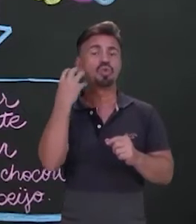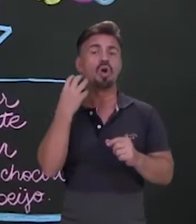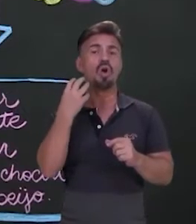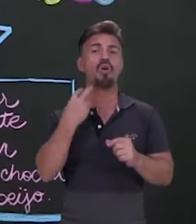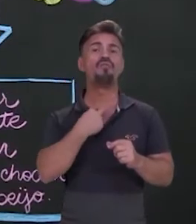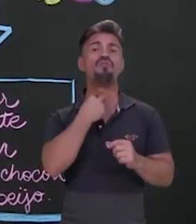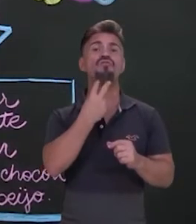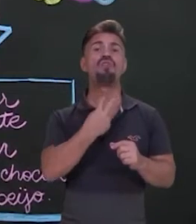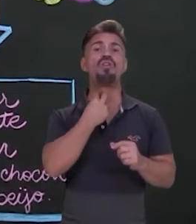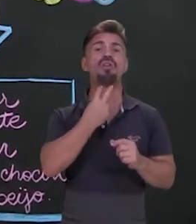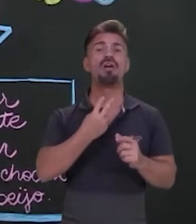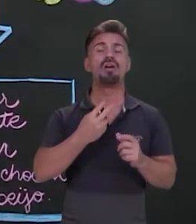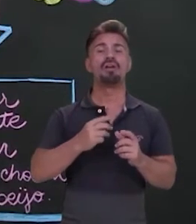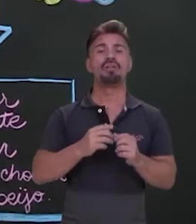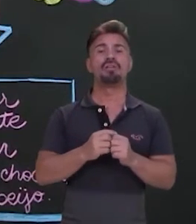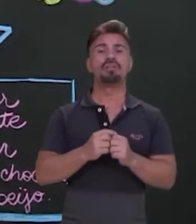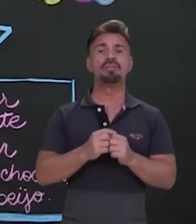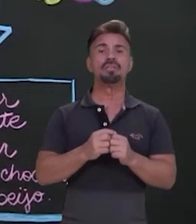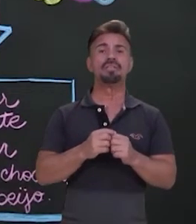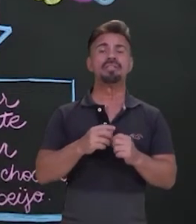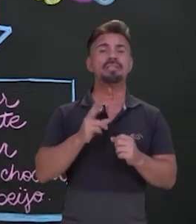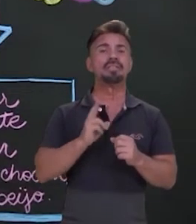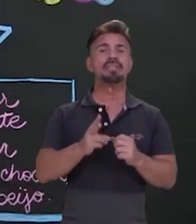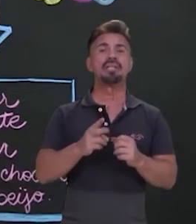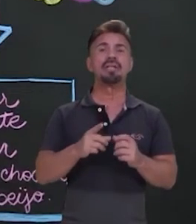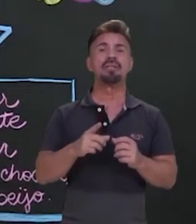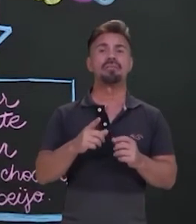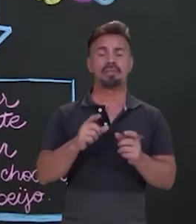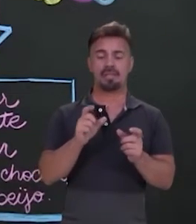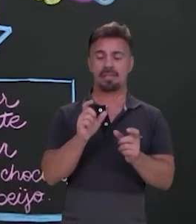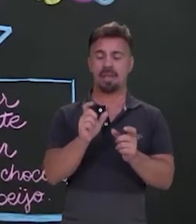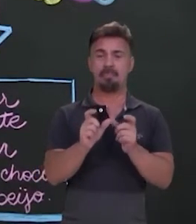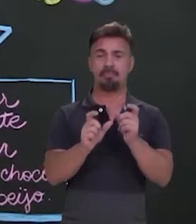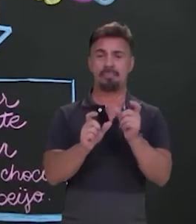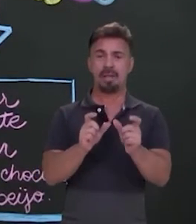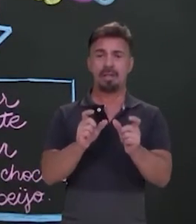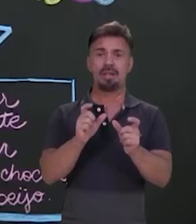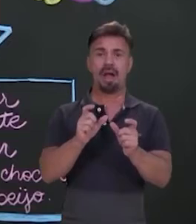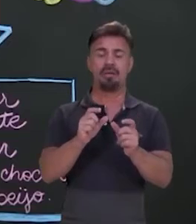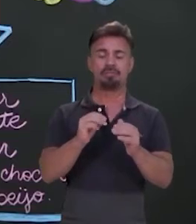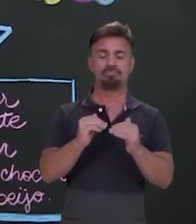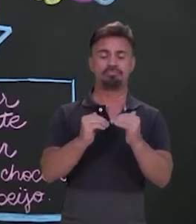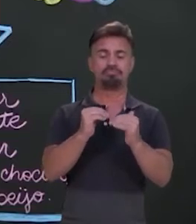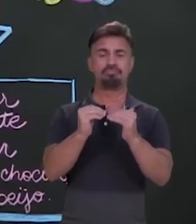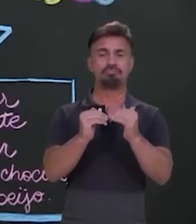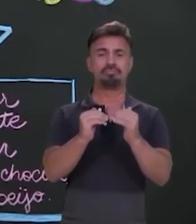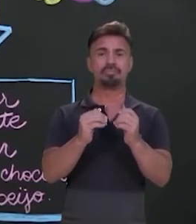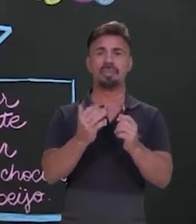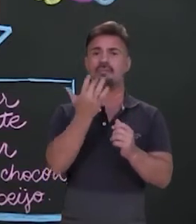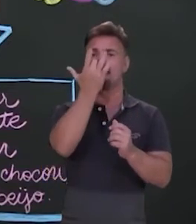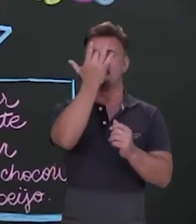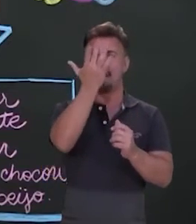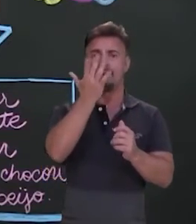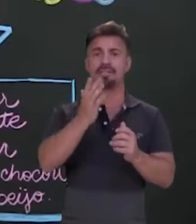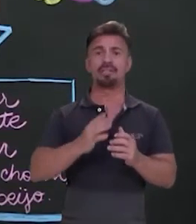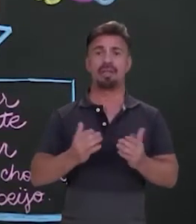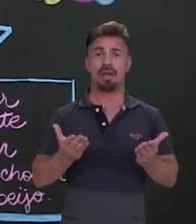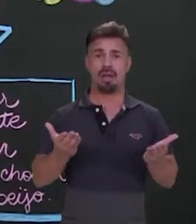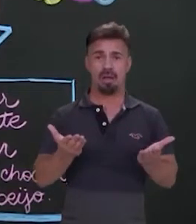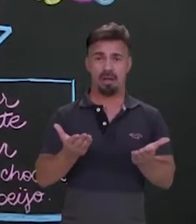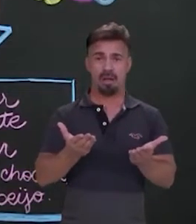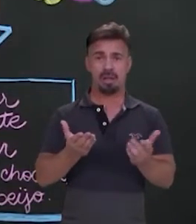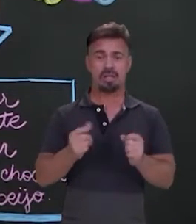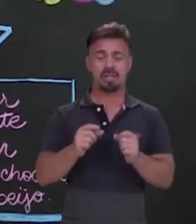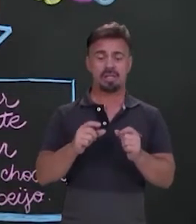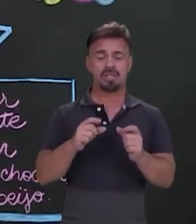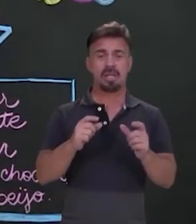está sempre indo pela lei do menor esforço, ou seja, a gente está sempre tentando tornar as palavras e as construções vocabulares fáceis. Nesse caso,